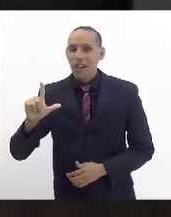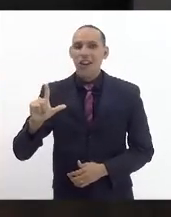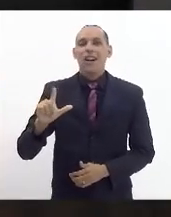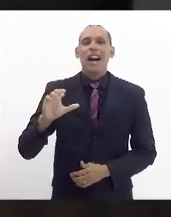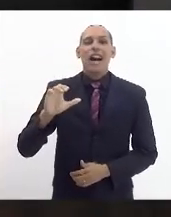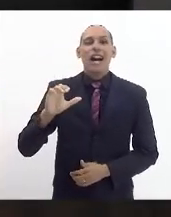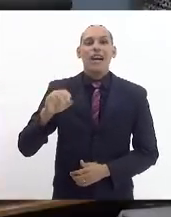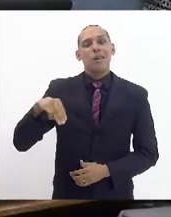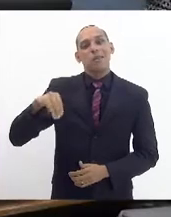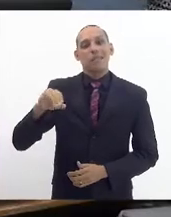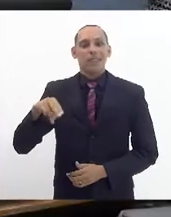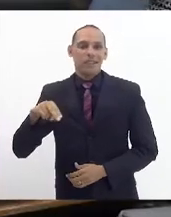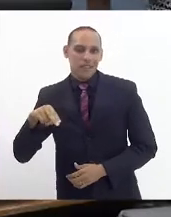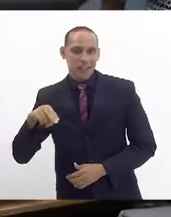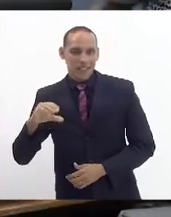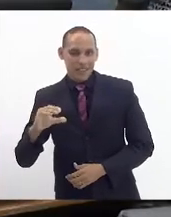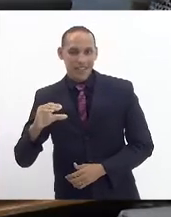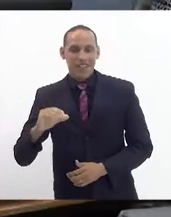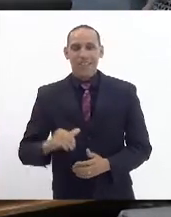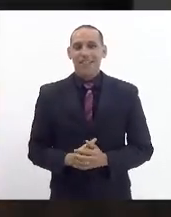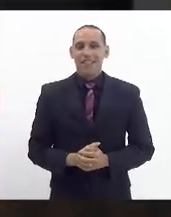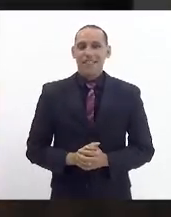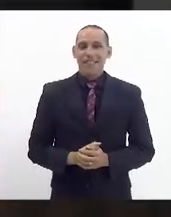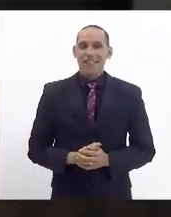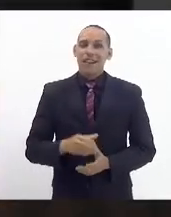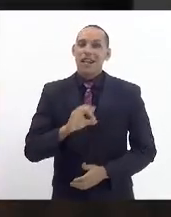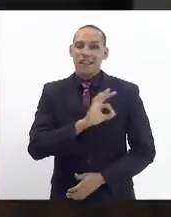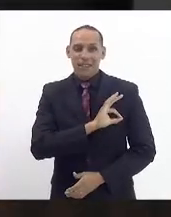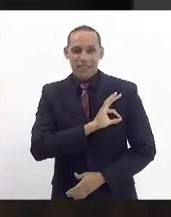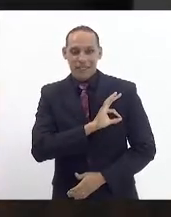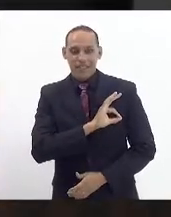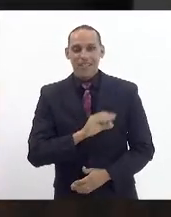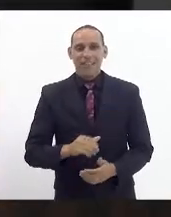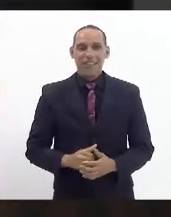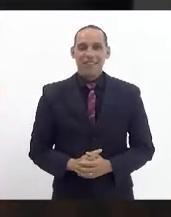Carlos Mink, deputada Marta Rocha,